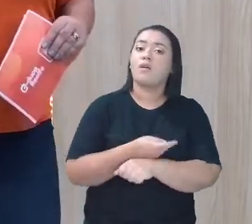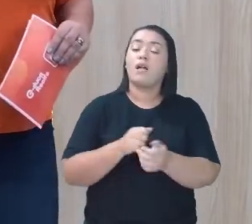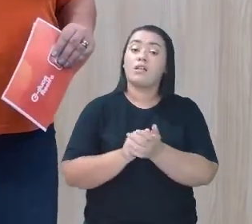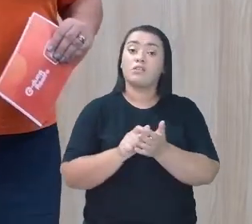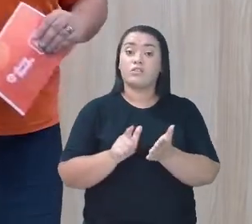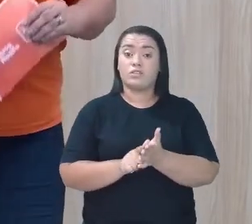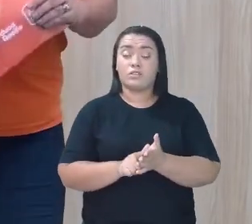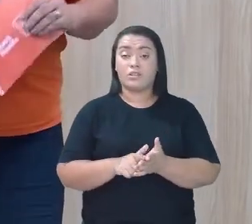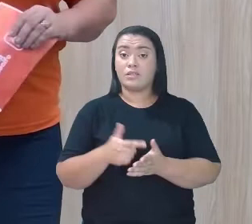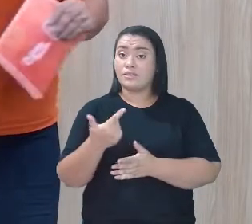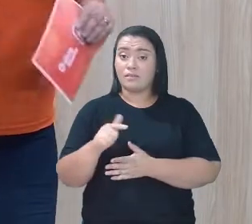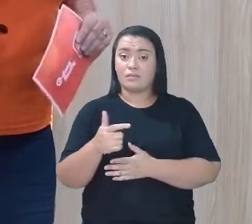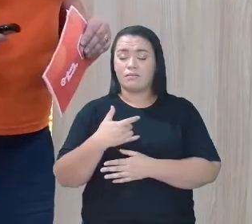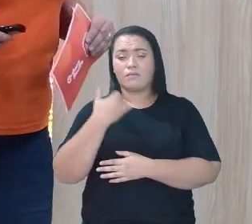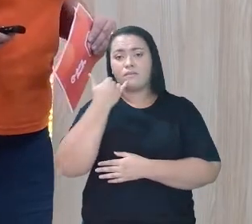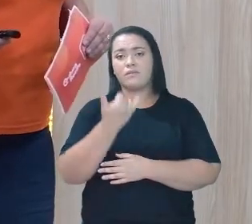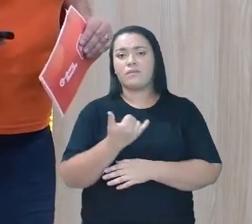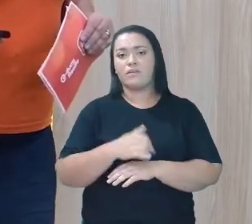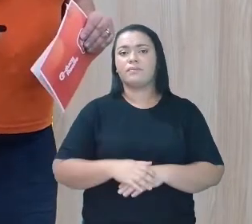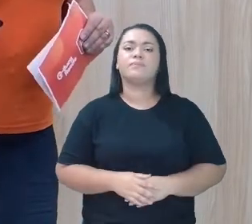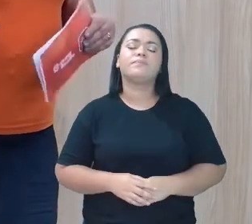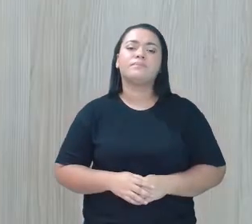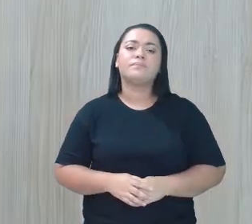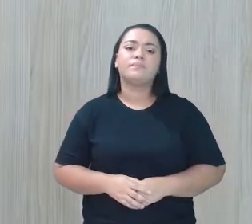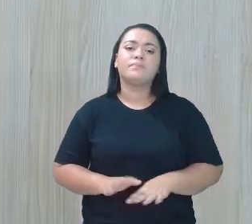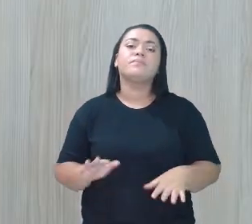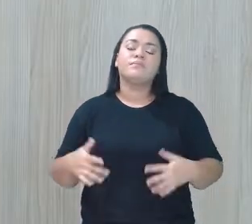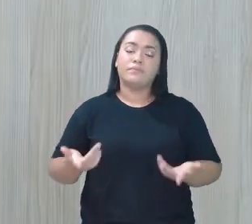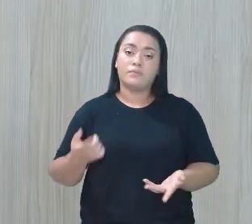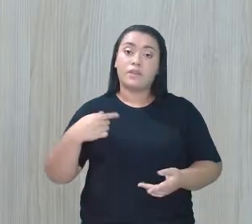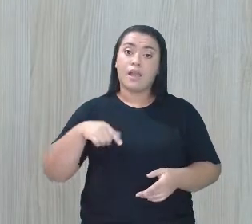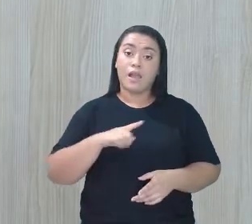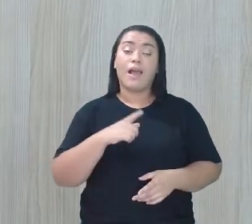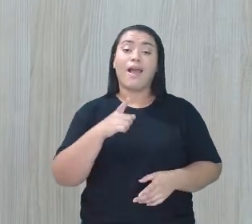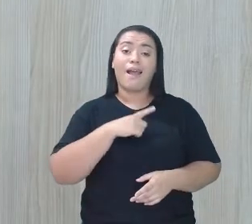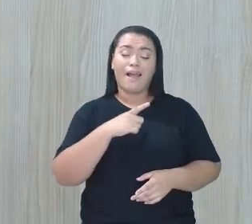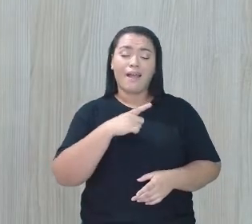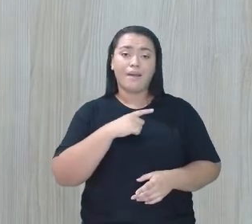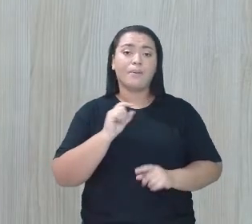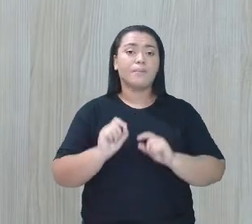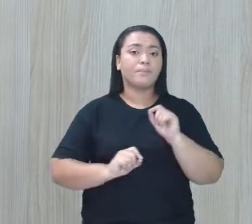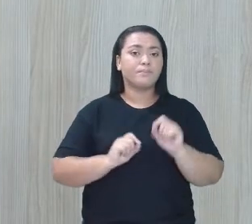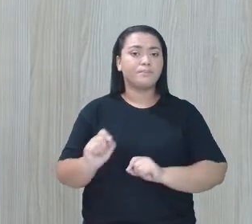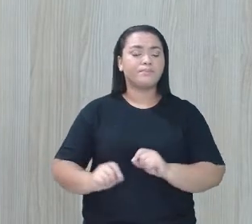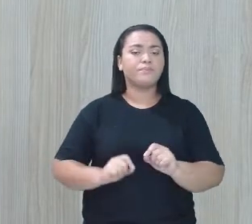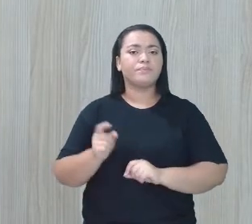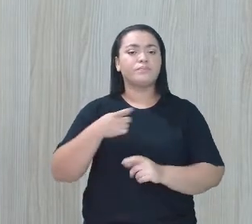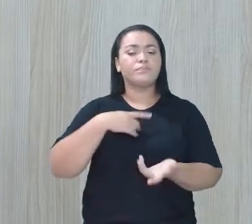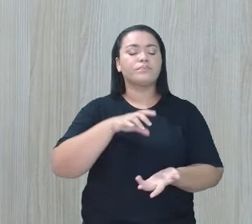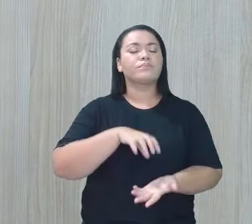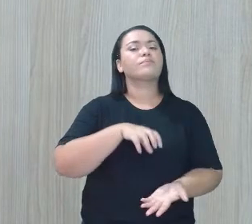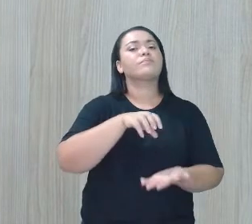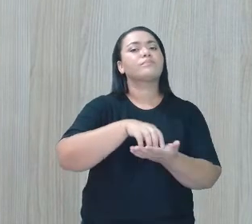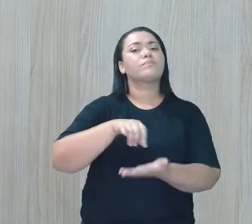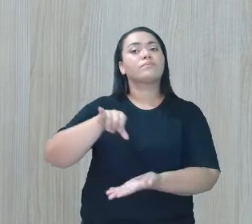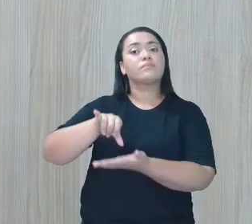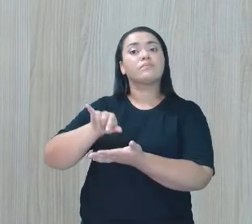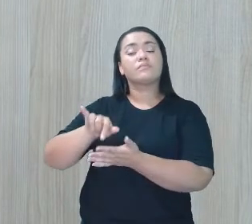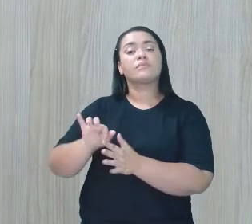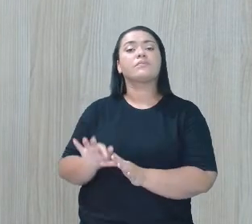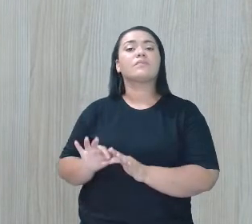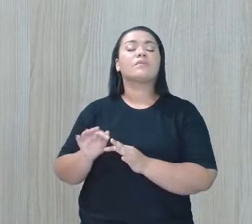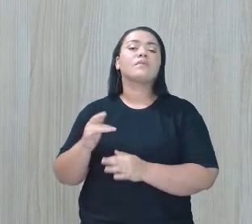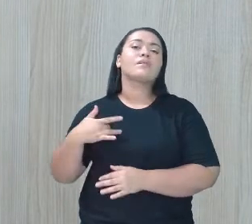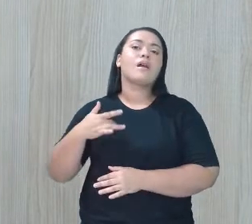tem o celular. Bem, gente, nós dispomos, né, das unidades de saúde da família,